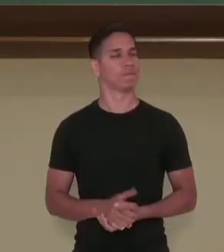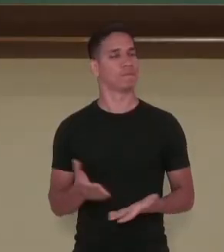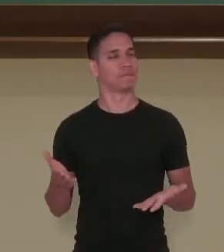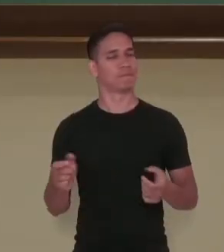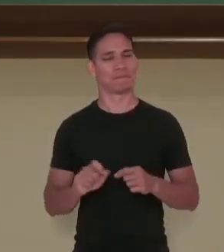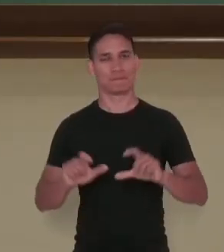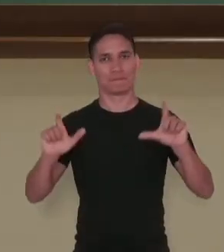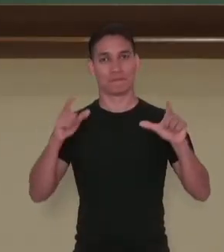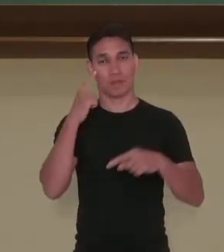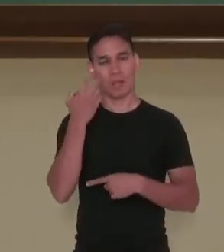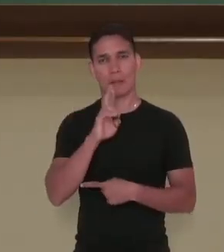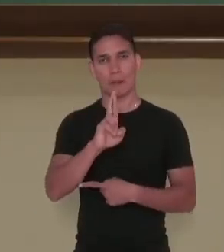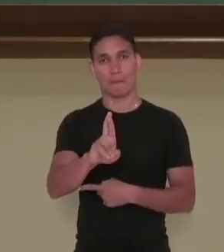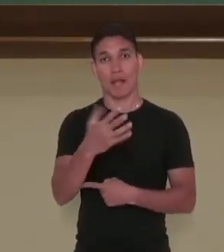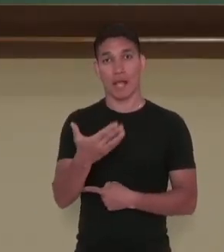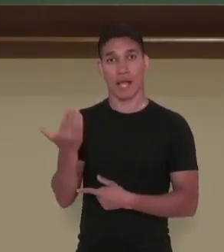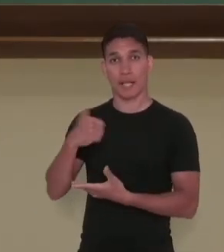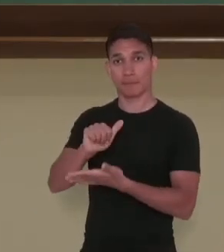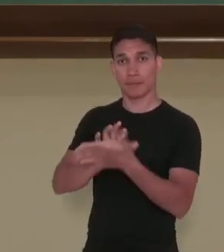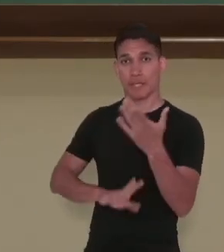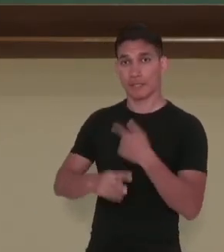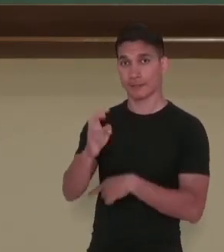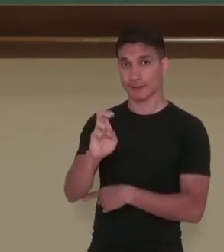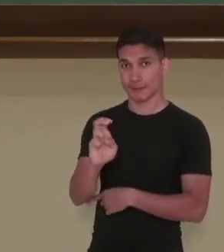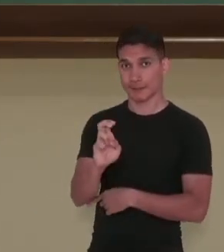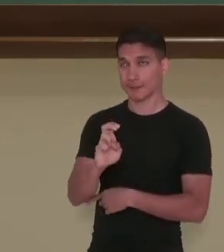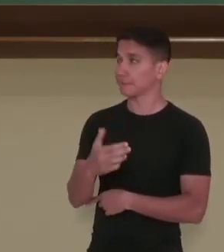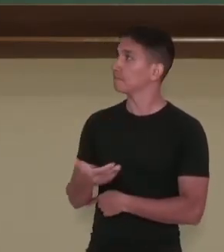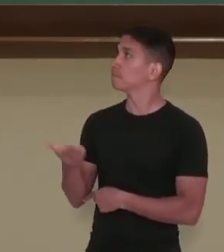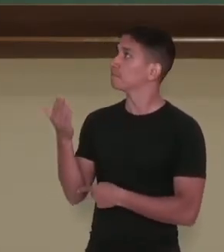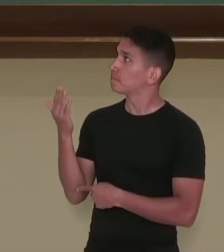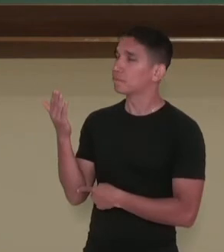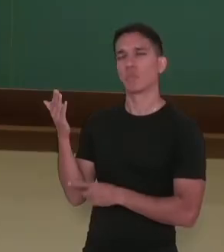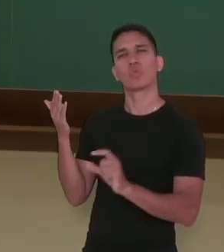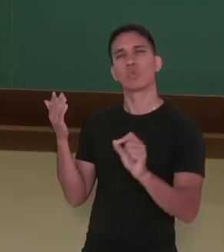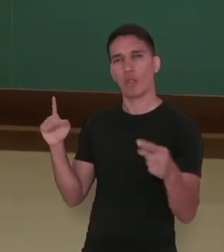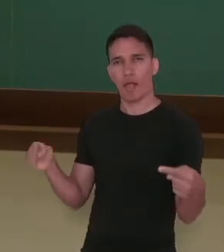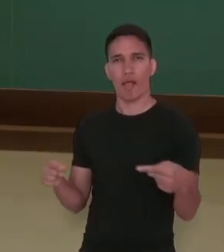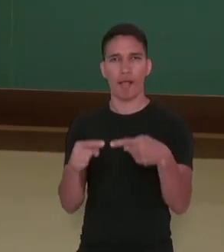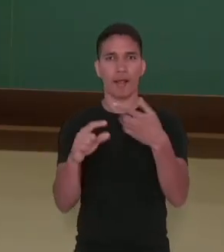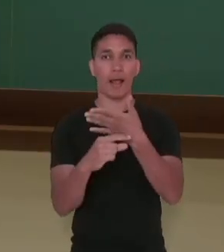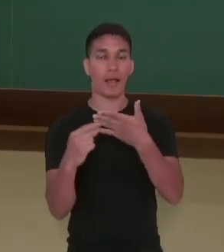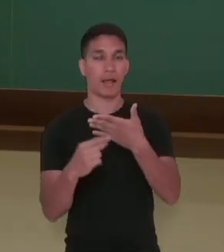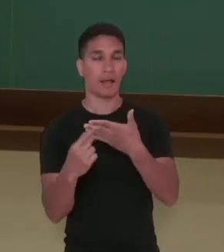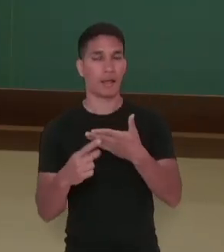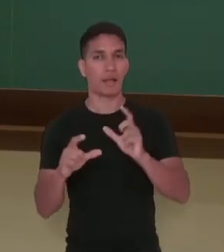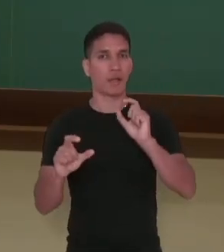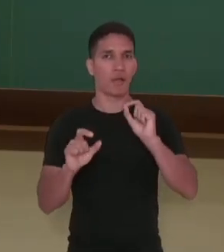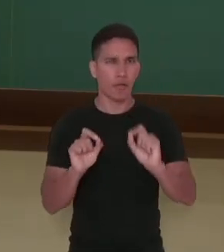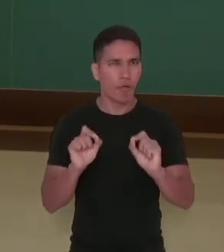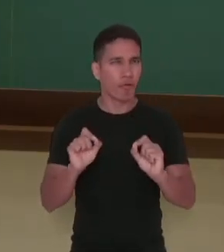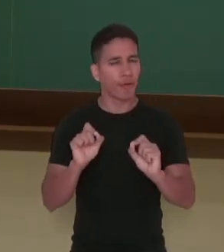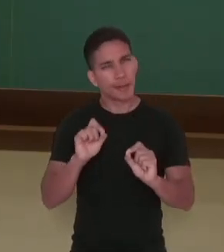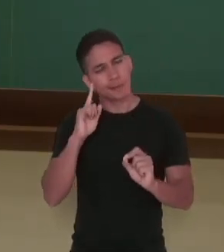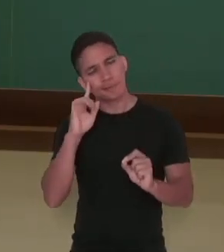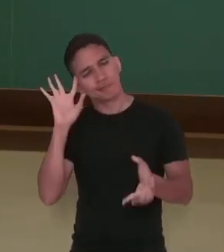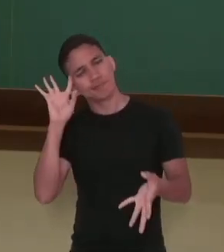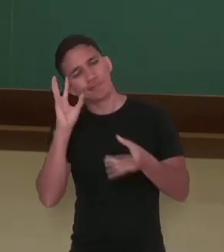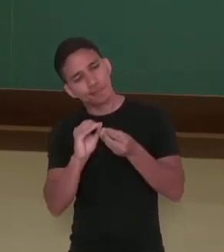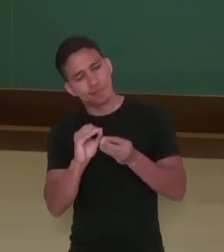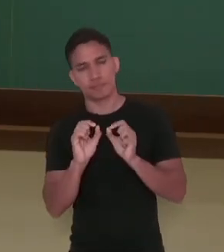Voltei, gabaritar contigo a questão 5. Então, veja, de acordo com o autor, o que a gente pode